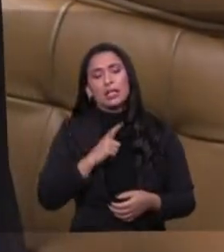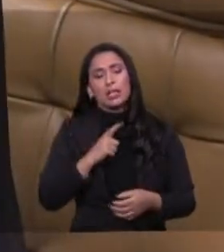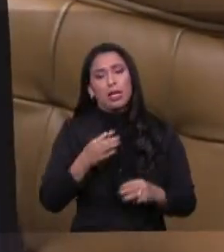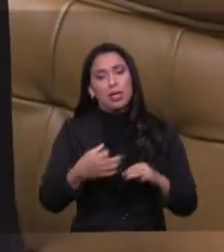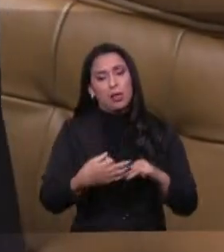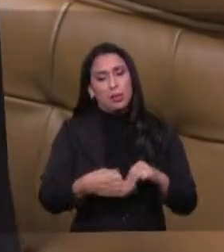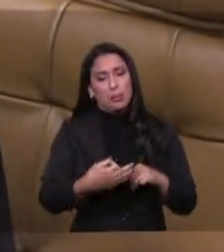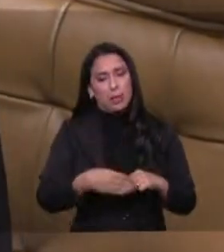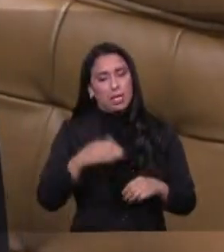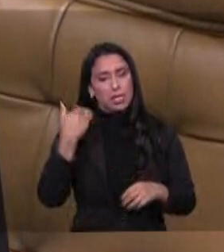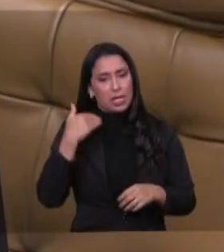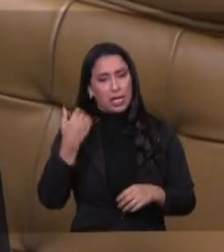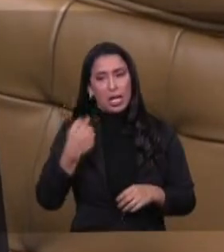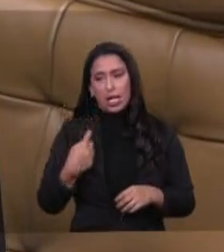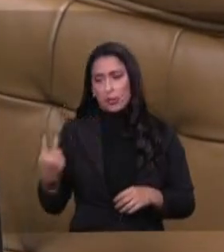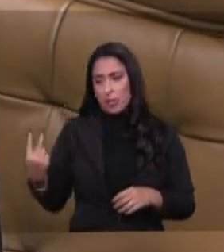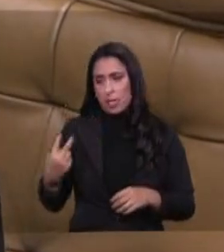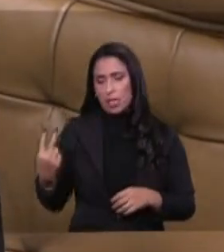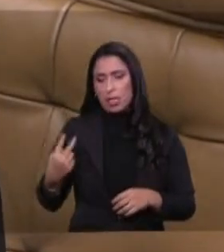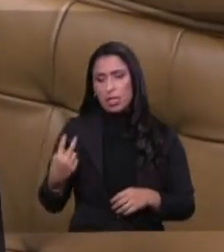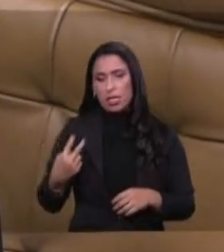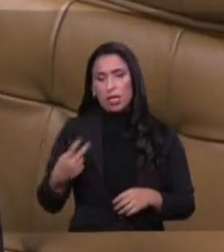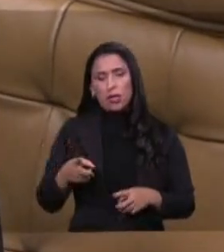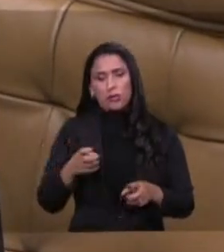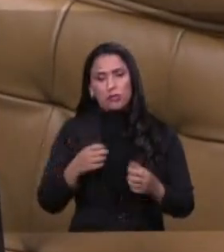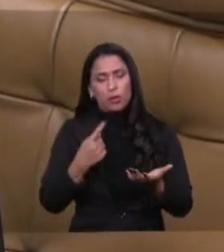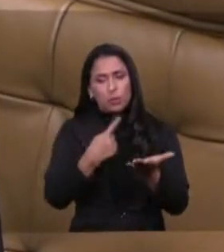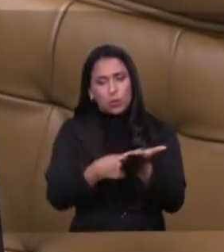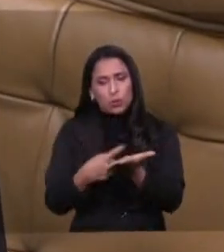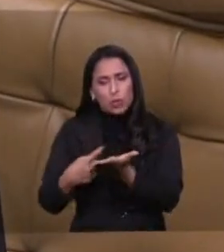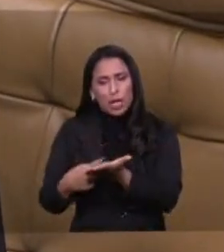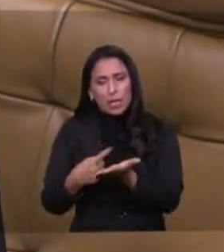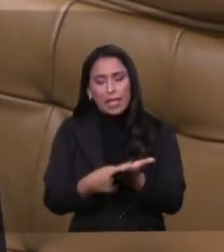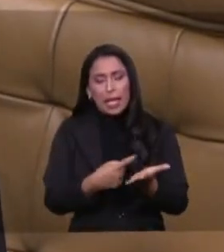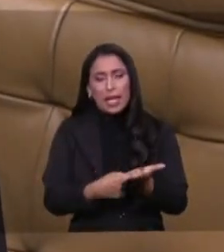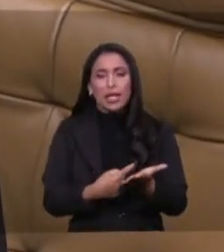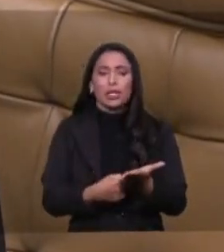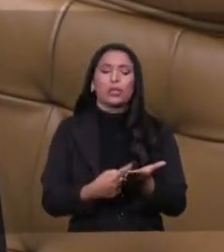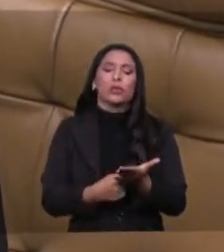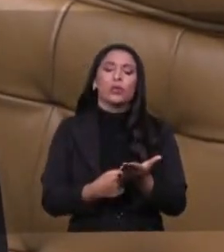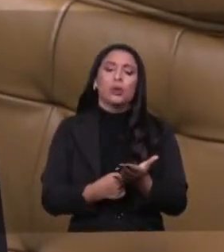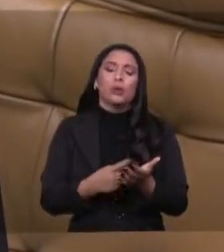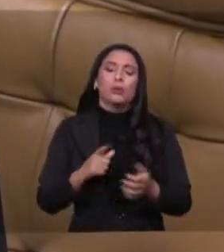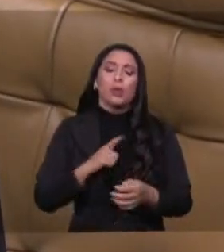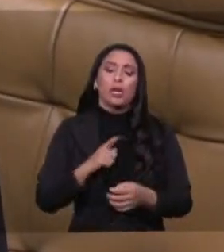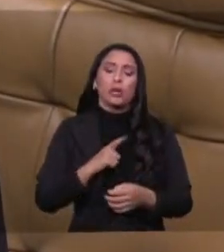Carmen e eu, vimos... Na pauta recurso extraordinário número